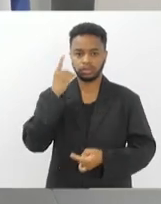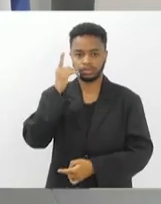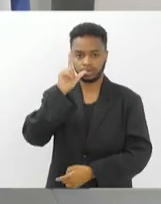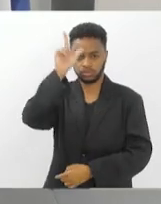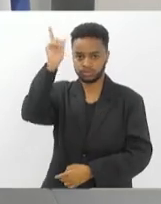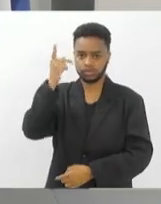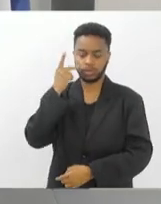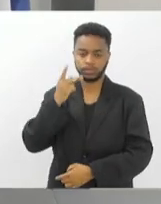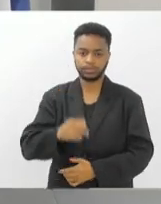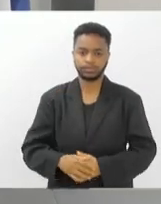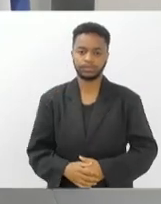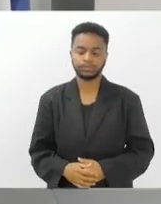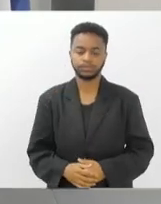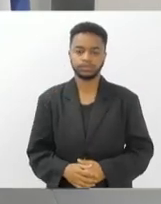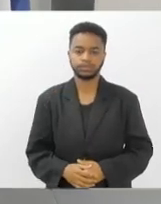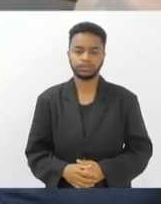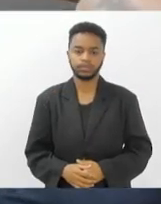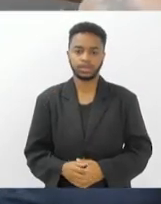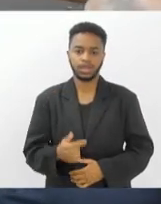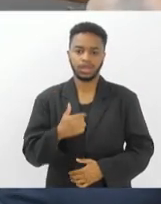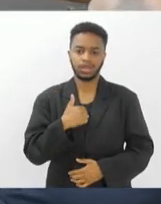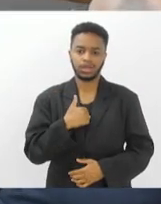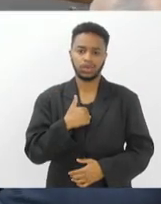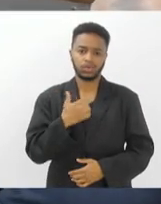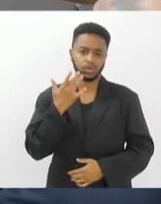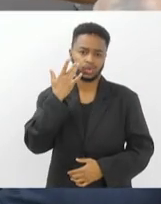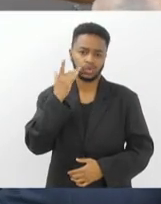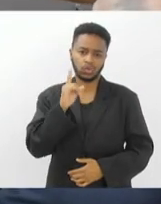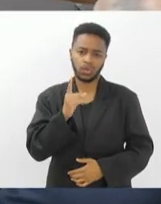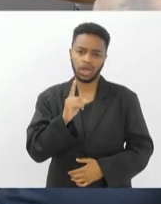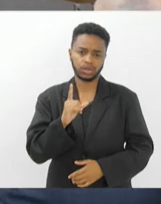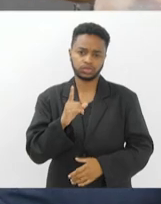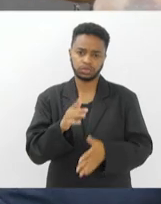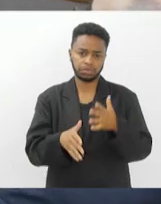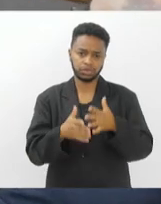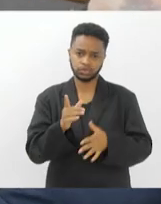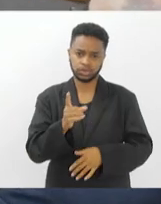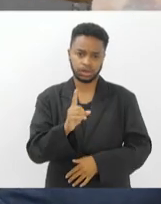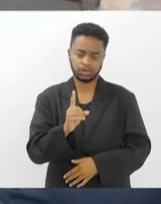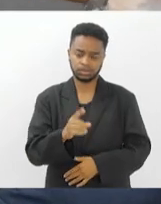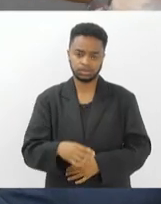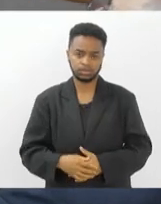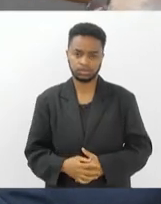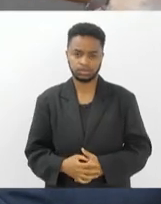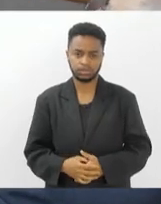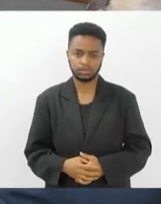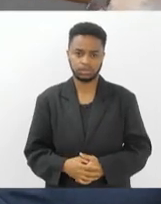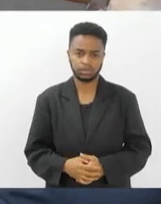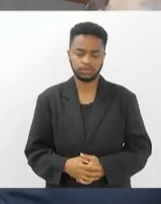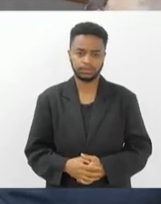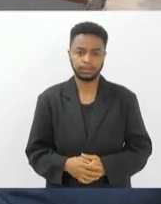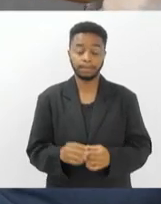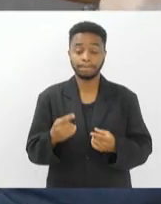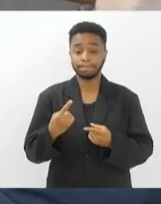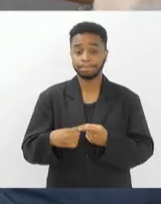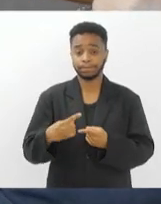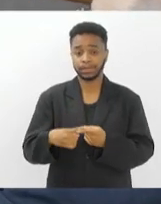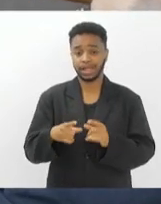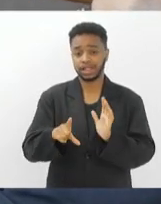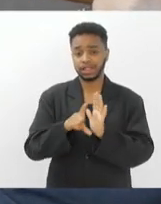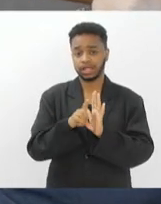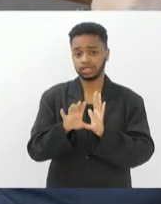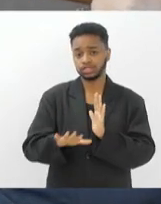discutir. Eu não acho que o projeto esteja prejudicado, porque a lei